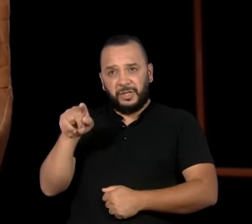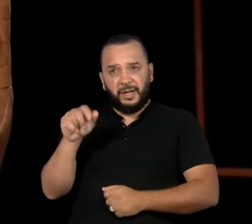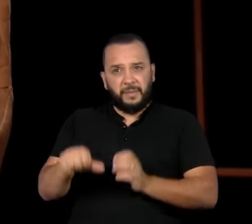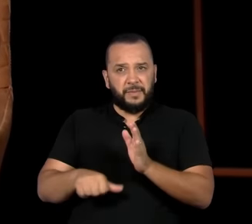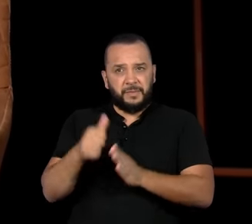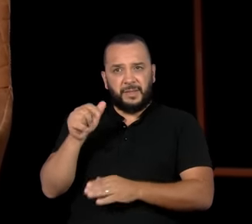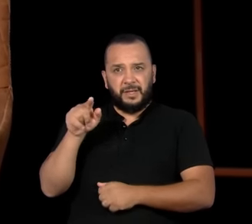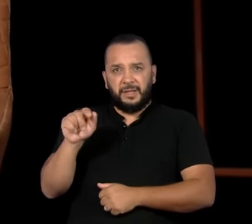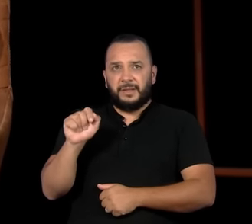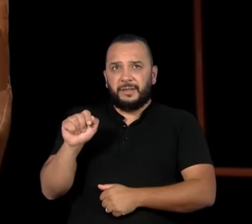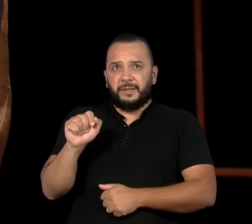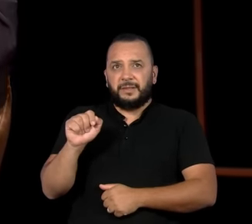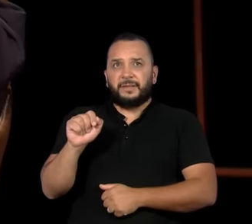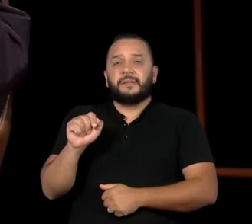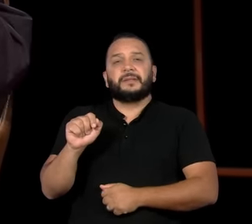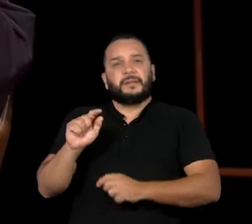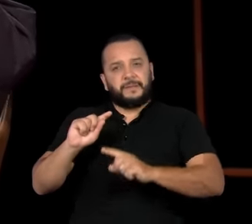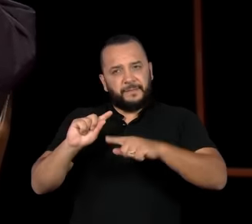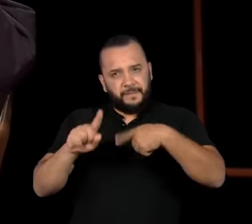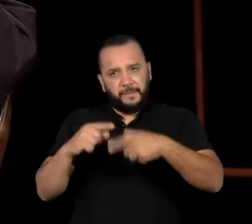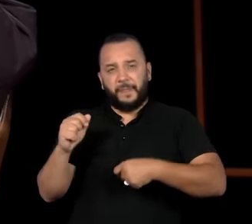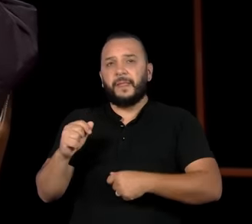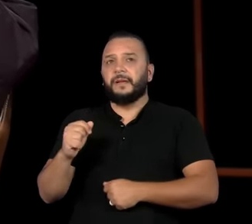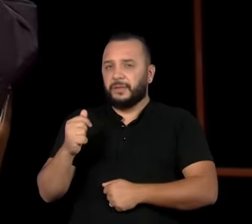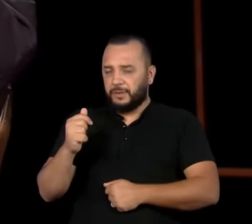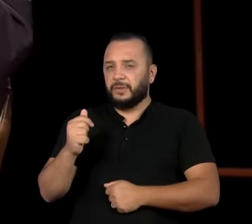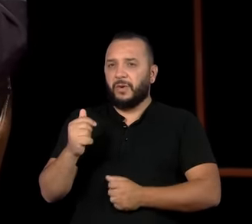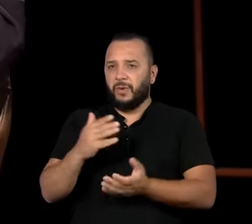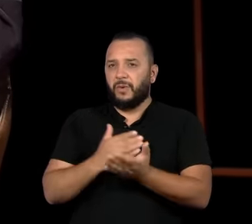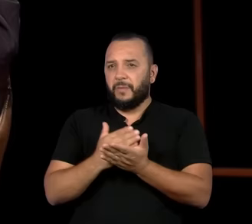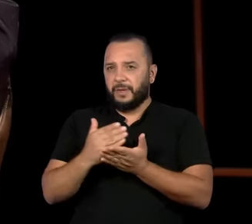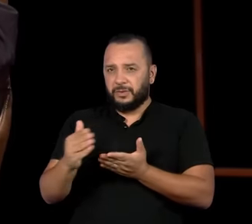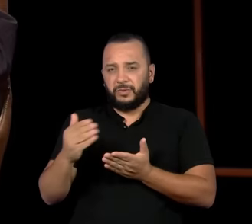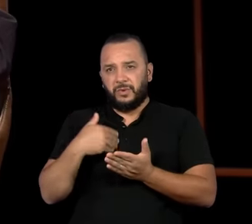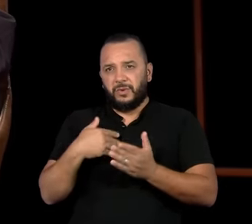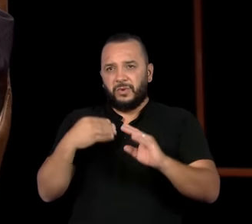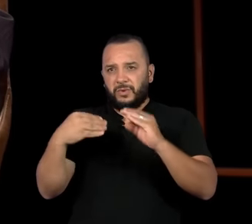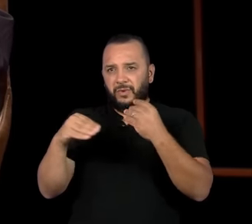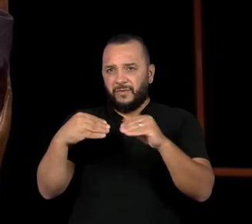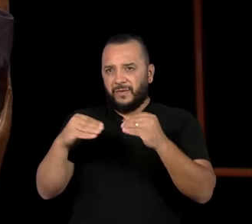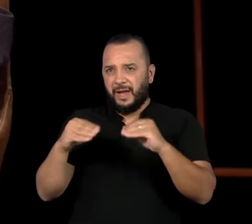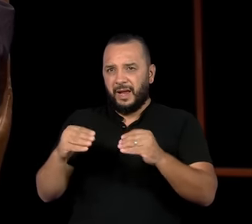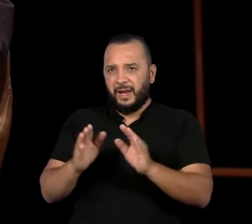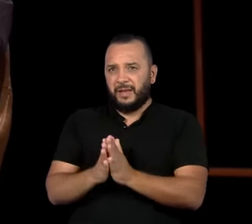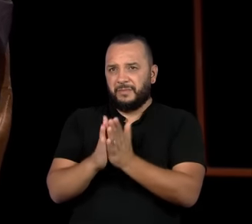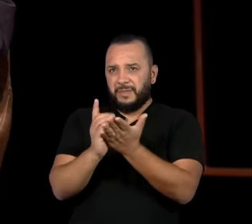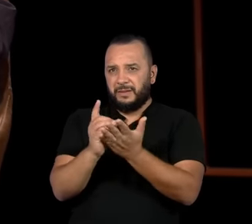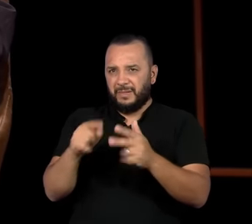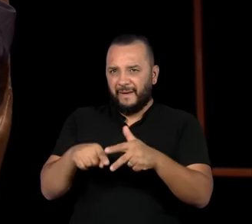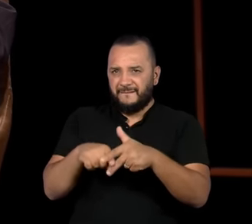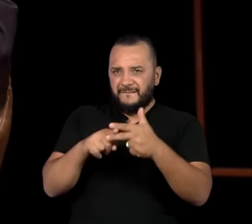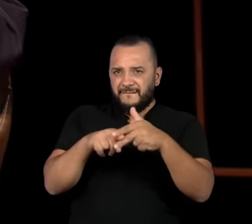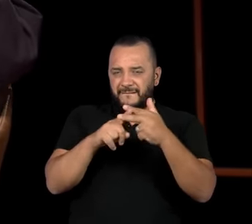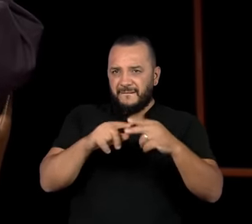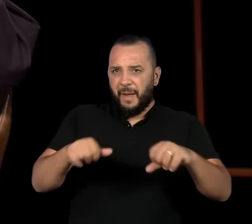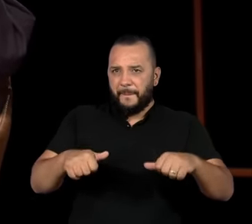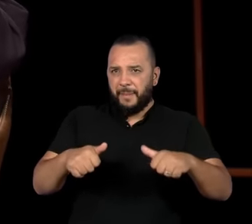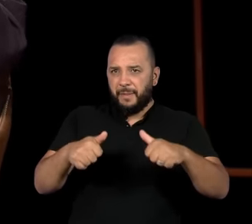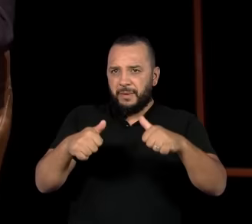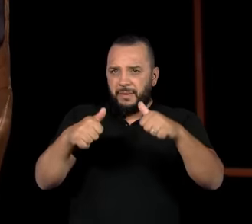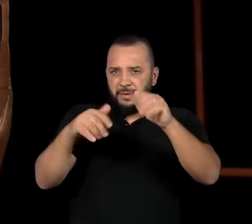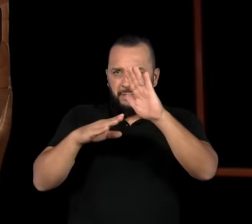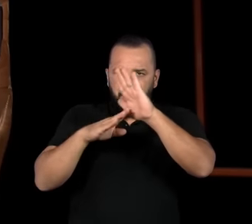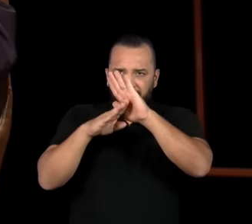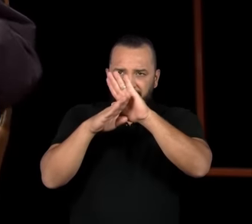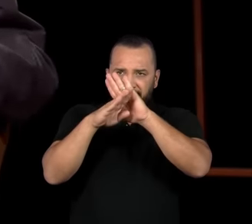primeira. E foi daí que foi havendo um aperfeiçoamento das novelas bíblicas. Você notava, a gente como ator